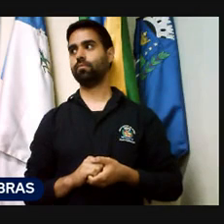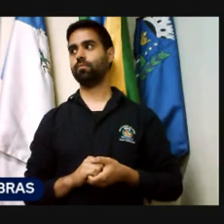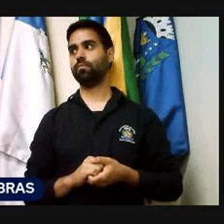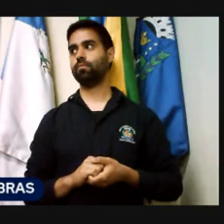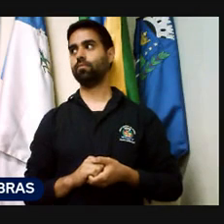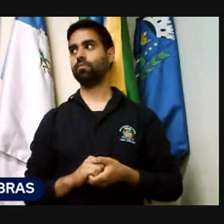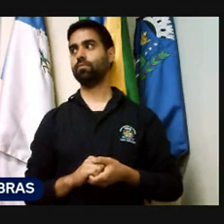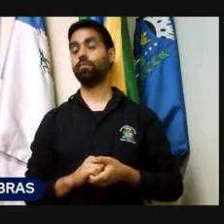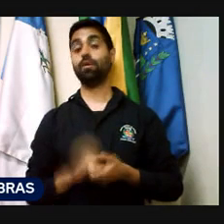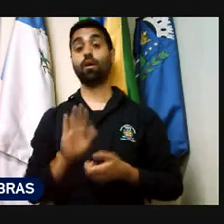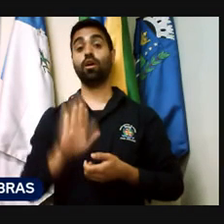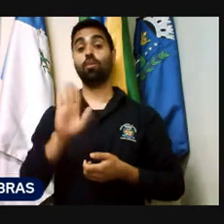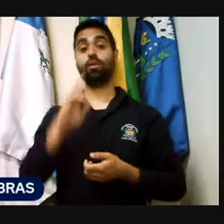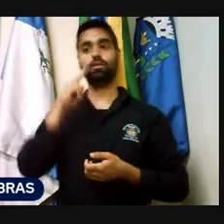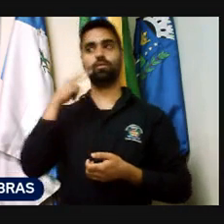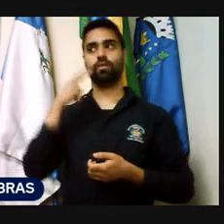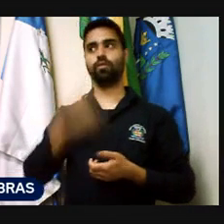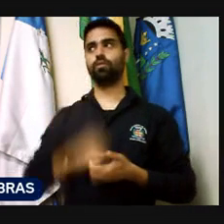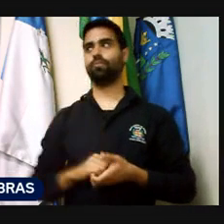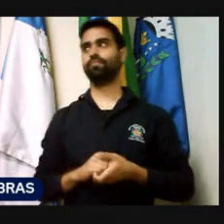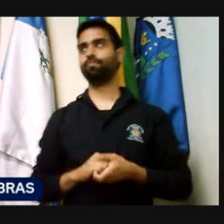Presença dos senhores vereadores.